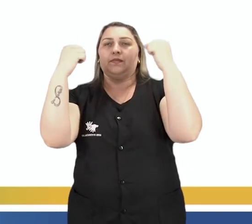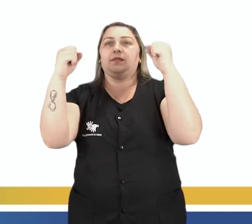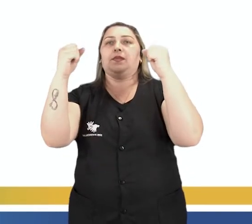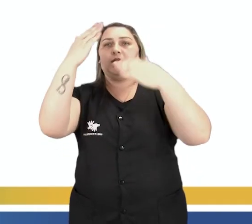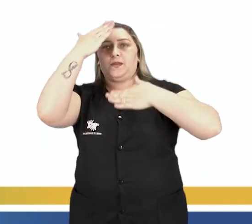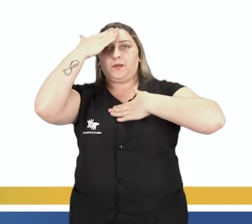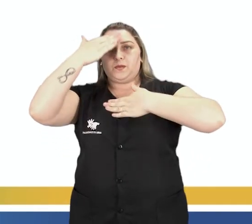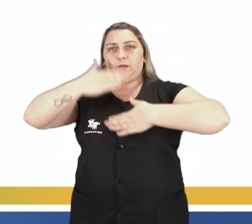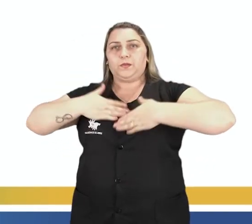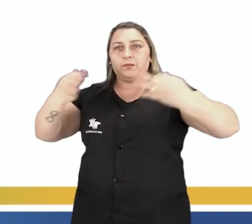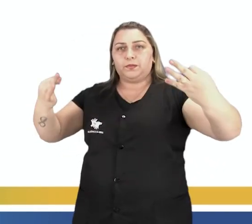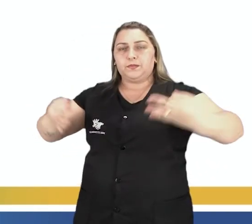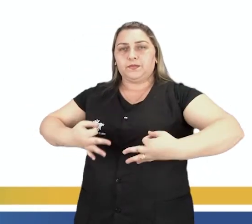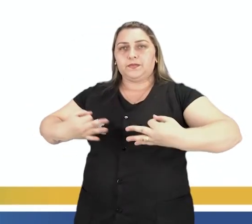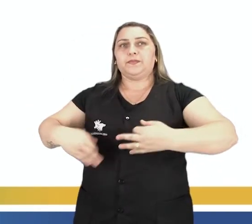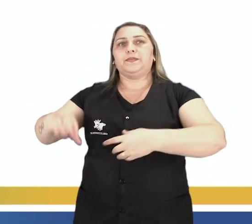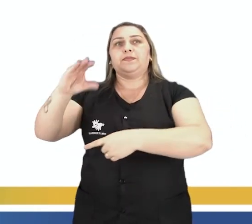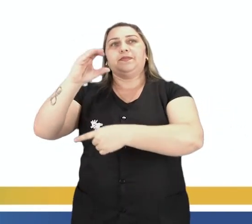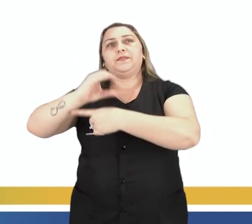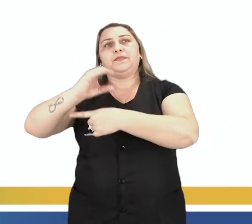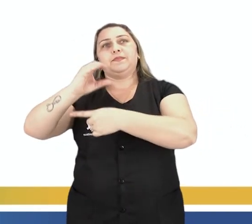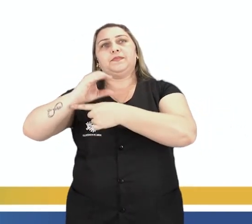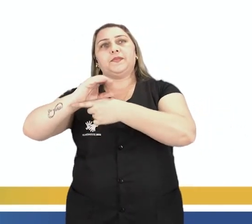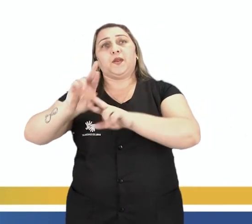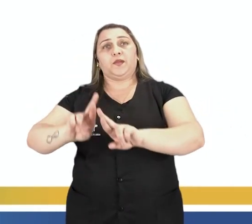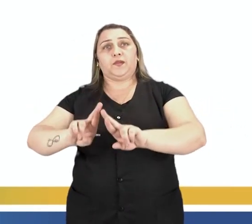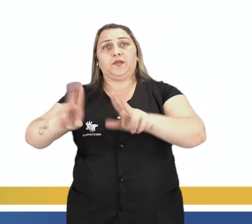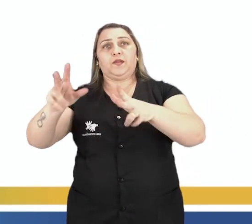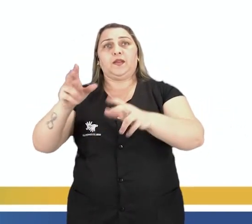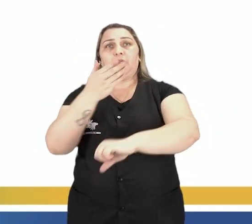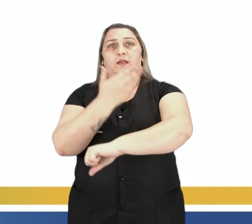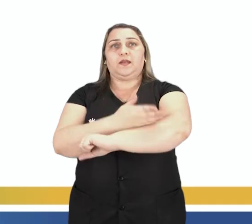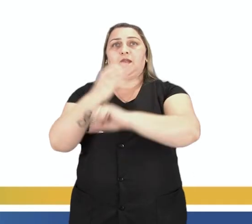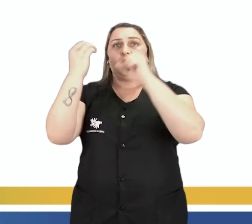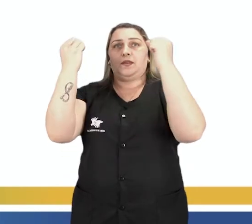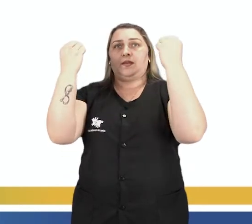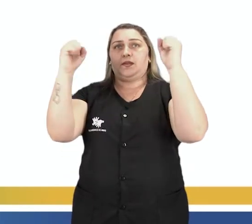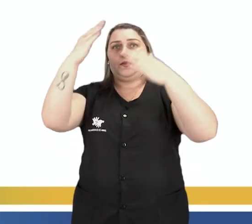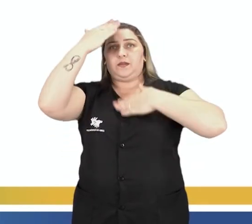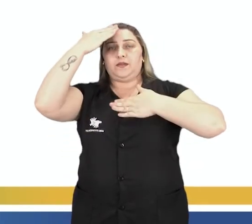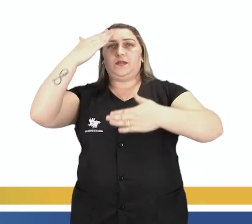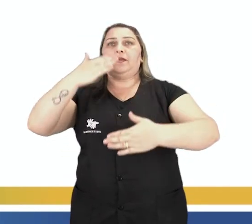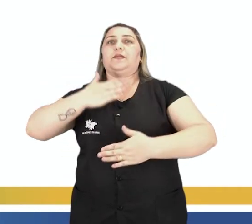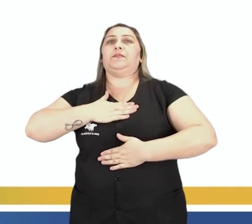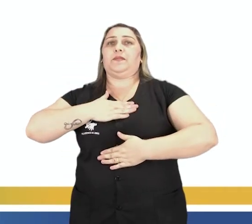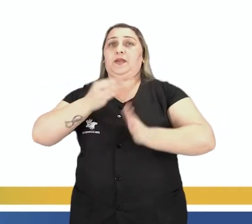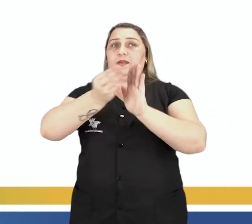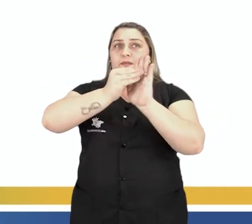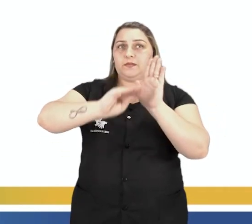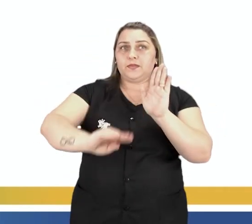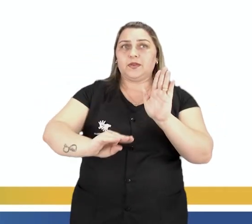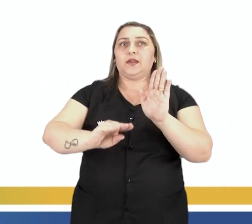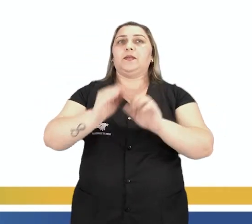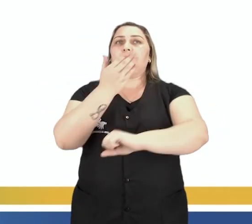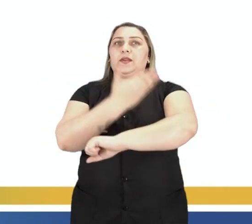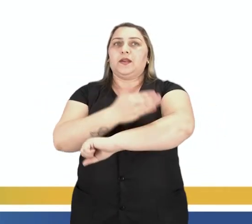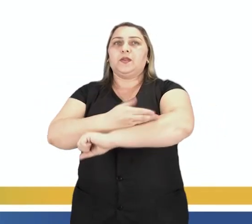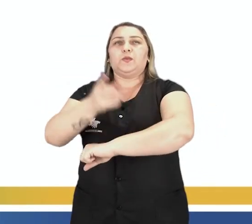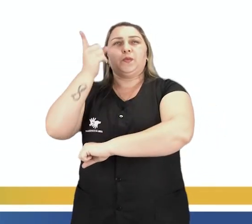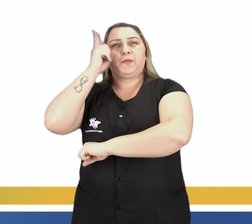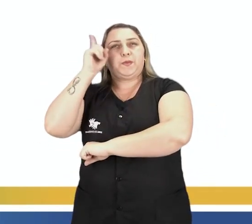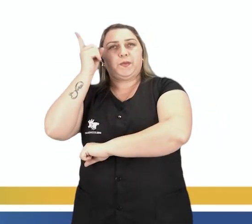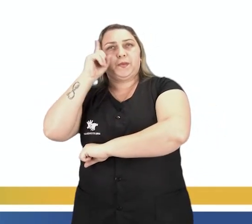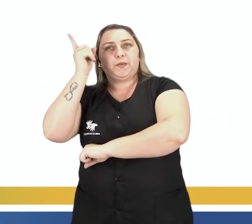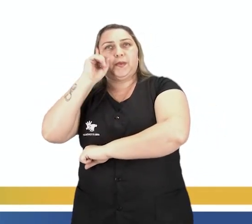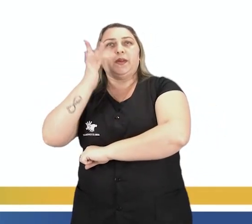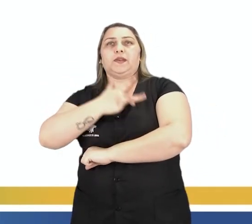corpo perfeito. Alternativa C. Diferenciar as práticas corporais veiculadas pela mídia daquelas praticadas no